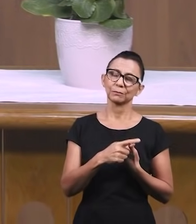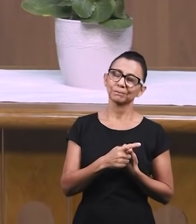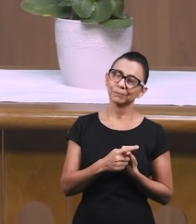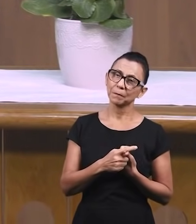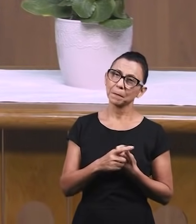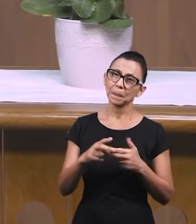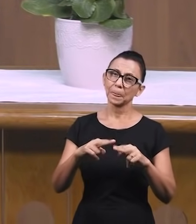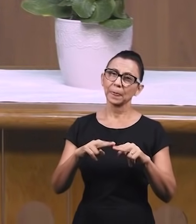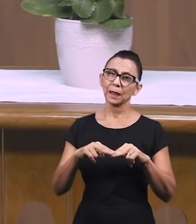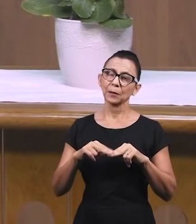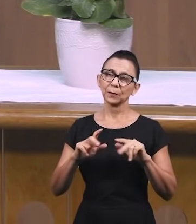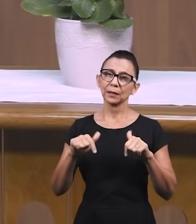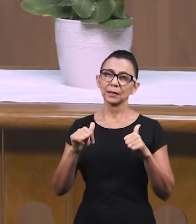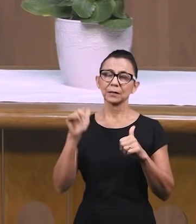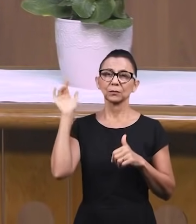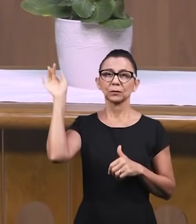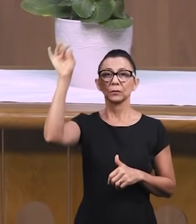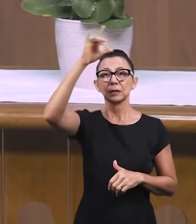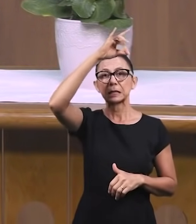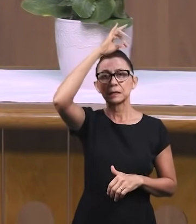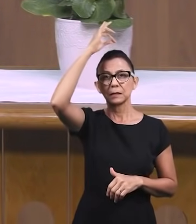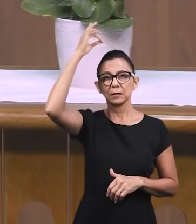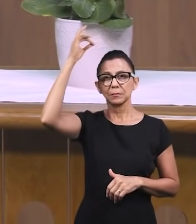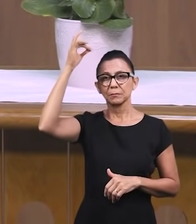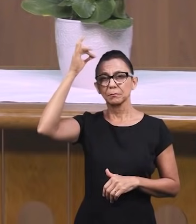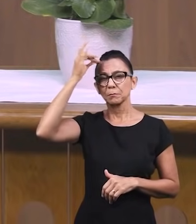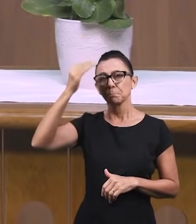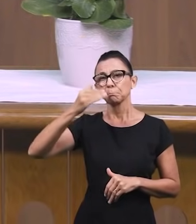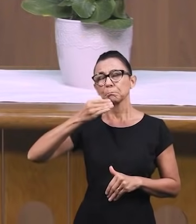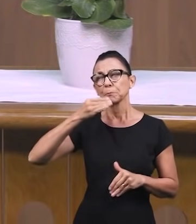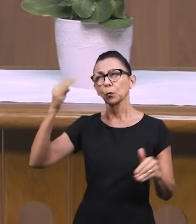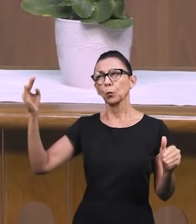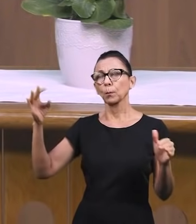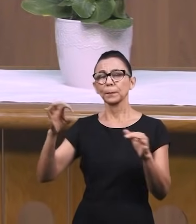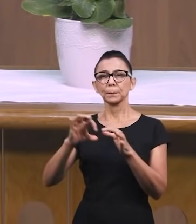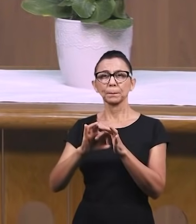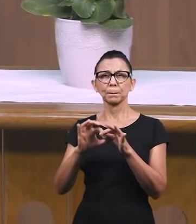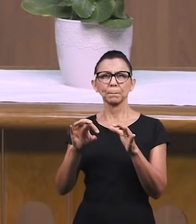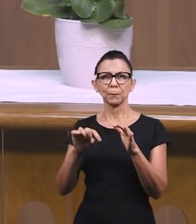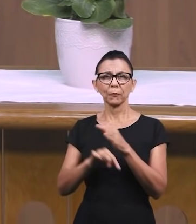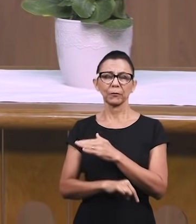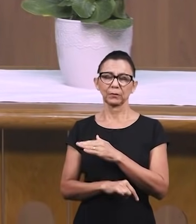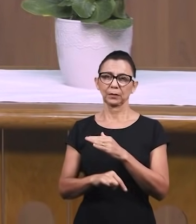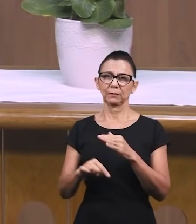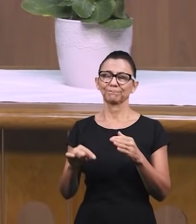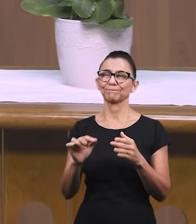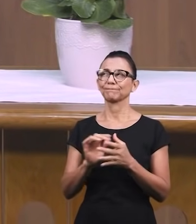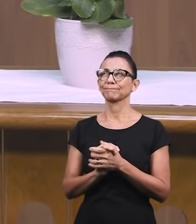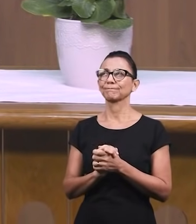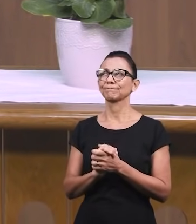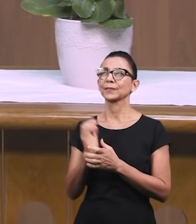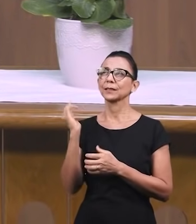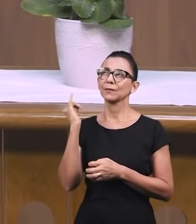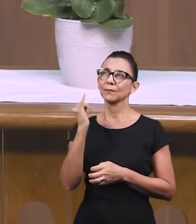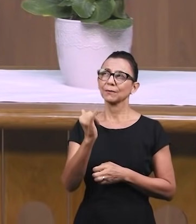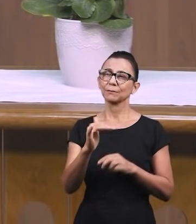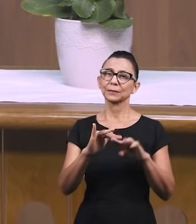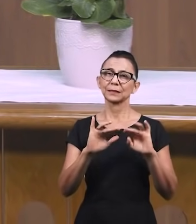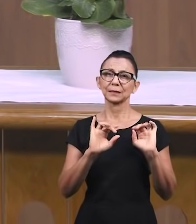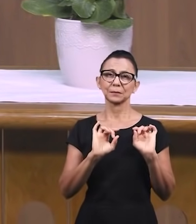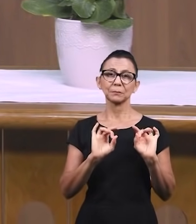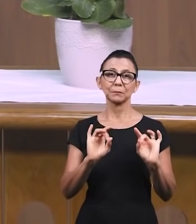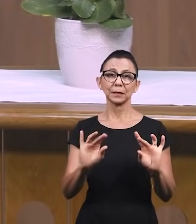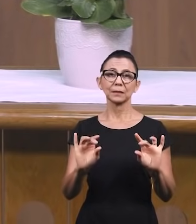recurso maravilhoso que é a operação do Teu Espírito, Senhor, possamos ter comunhão profunda contigo. Fala de forma especial ao